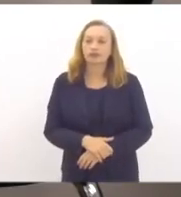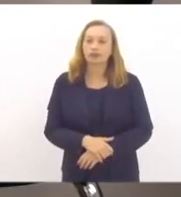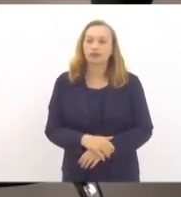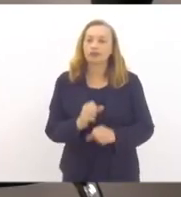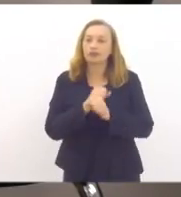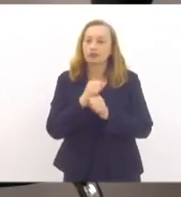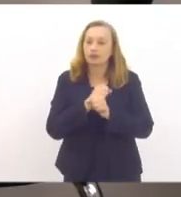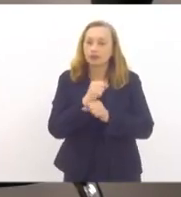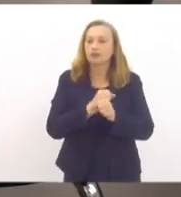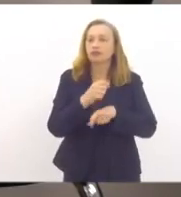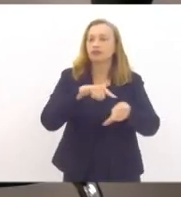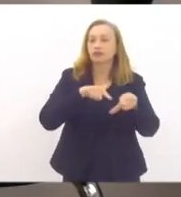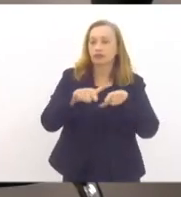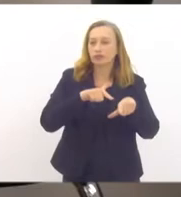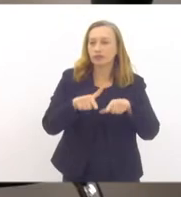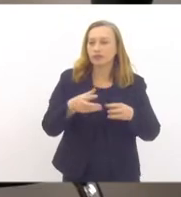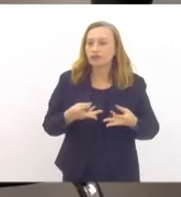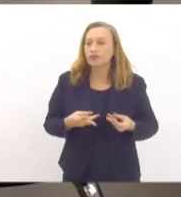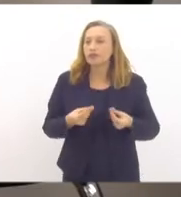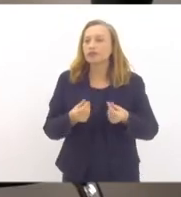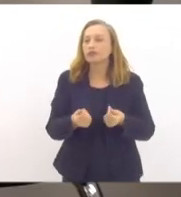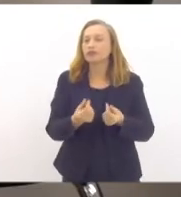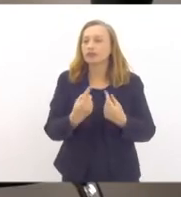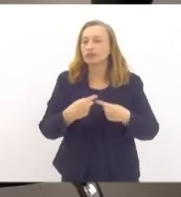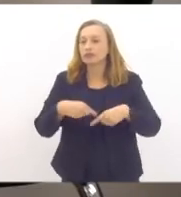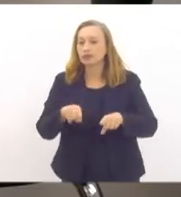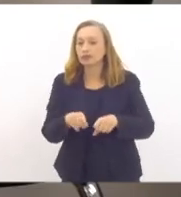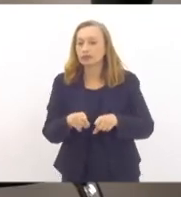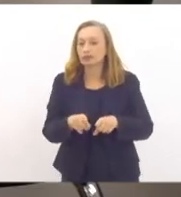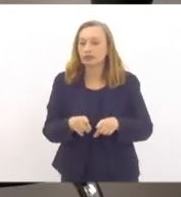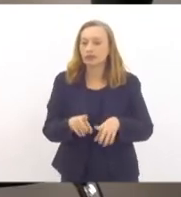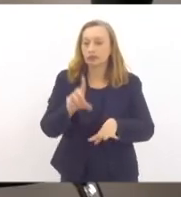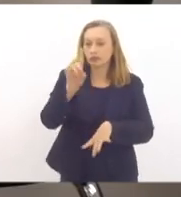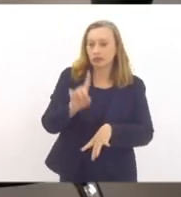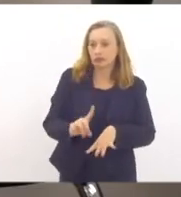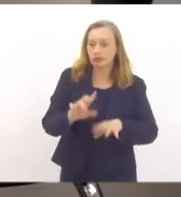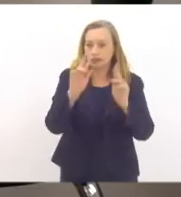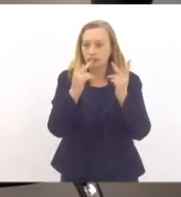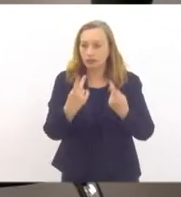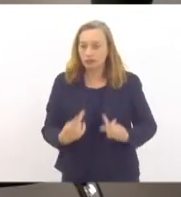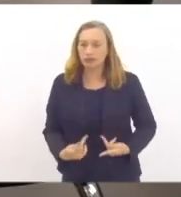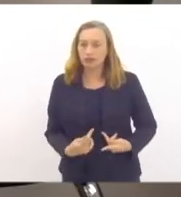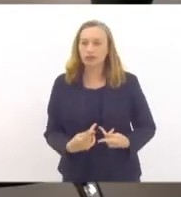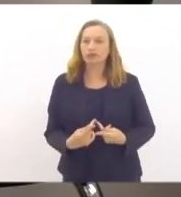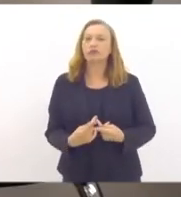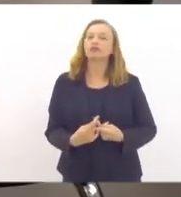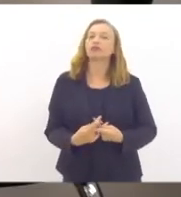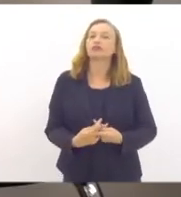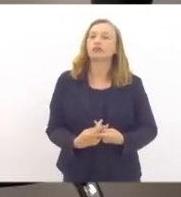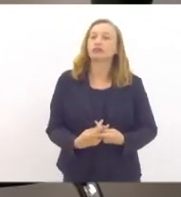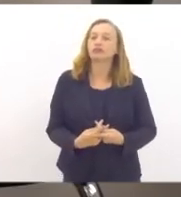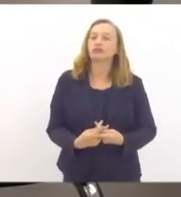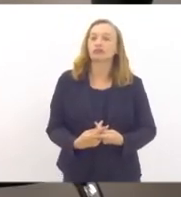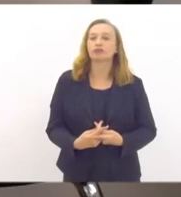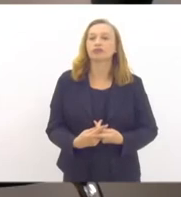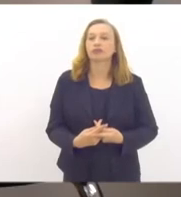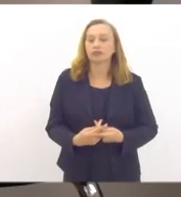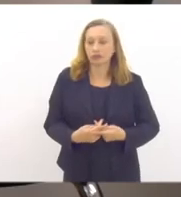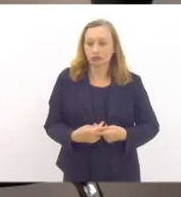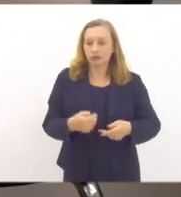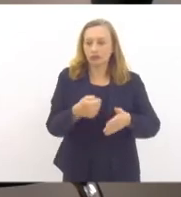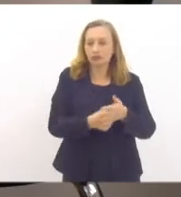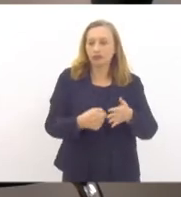anos de trabalho em casos sensíveis de violações de direitos humanos, lidando diretamente com vítimas, e também nessa formação em